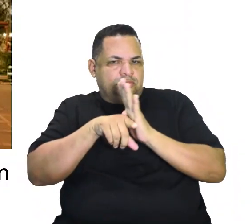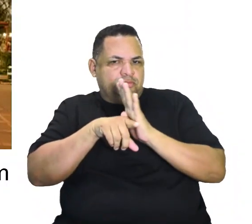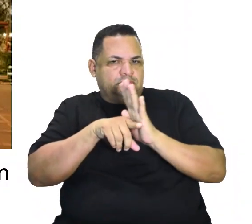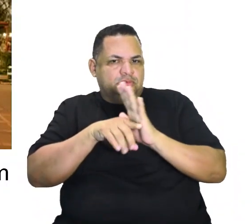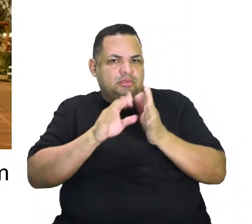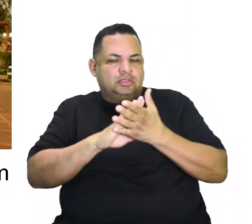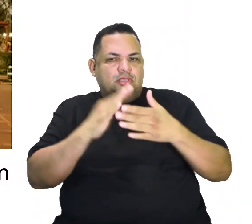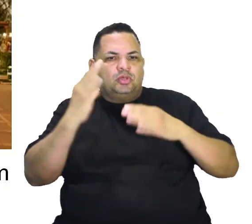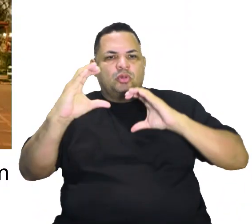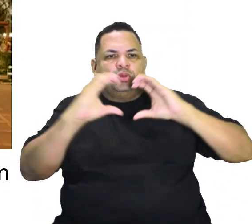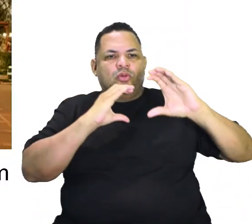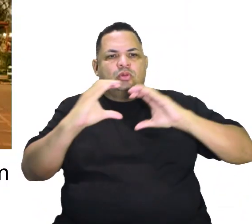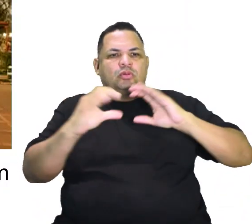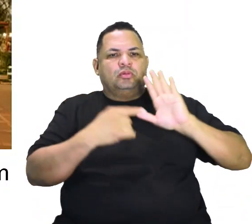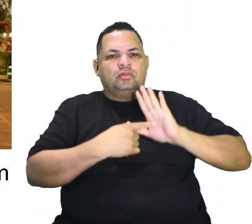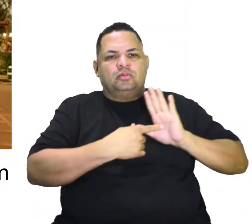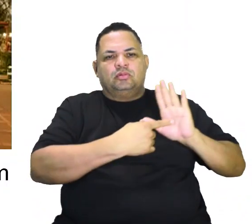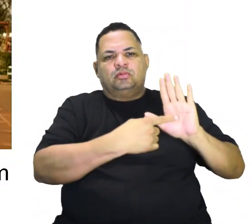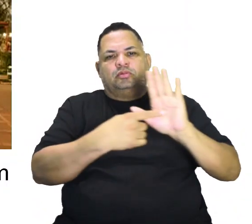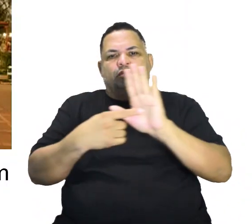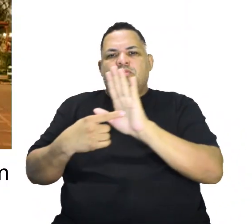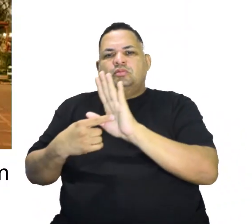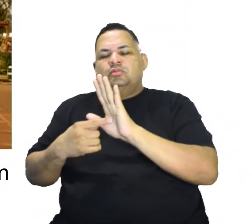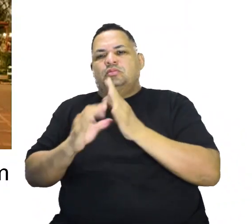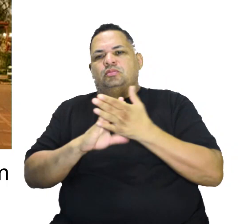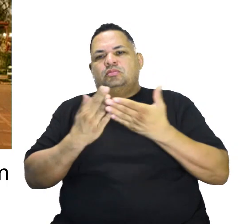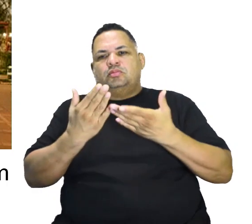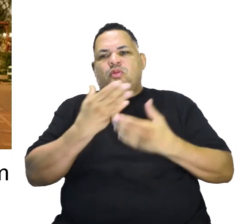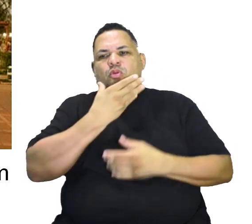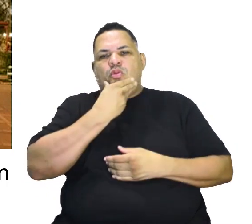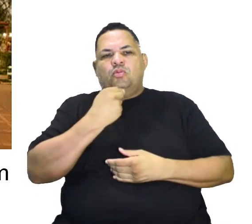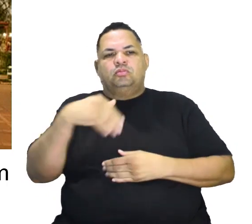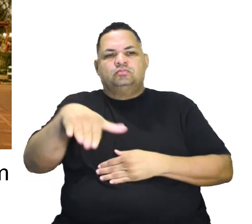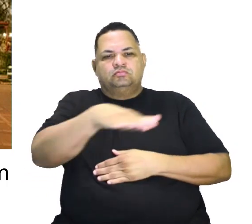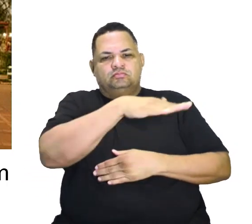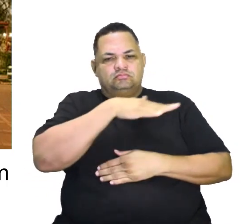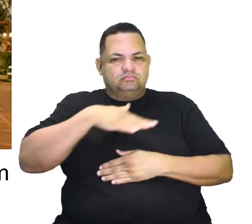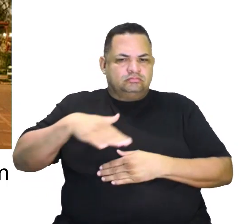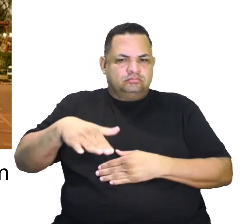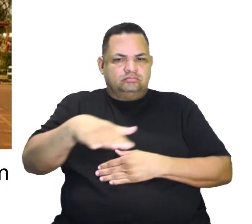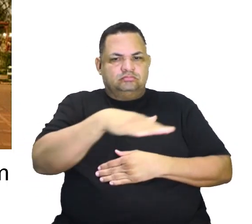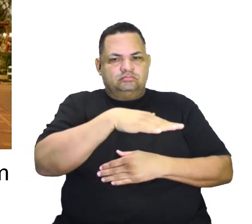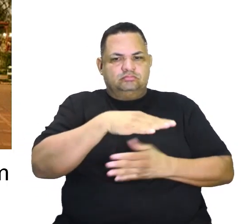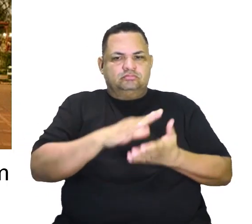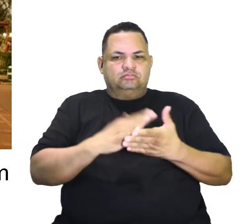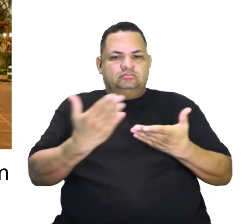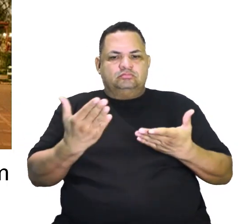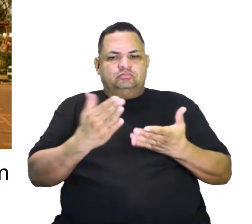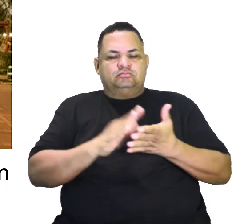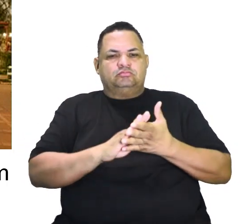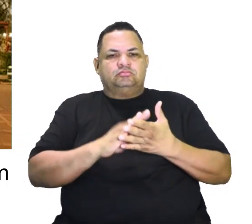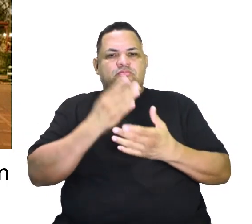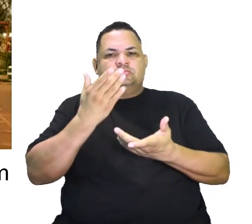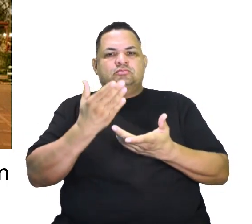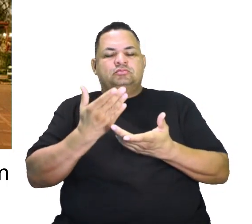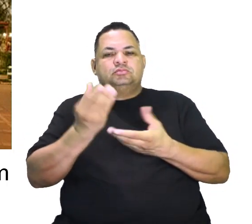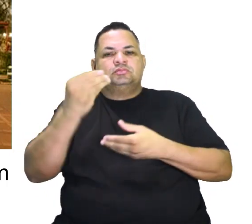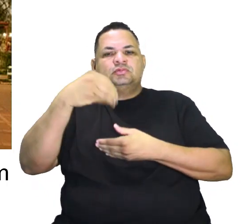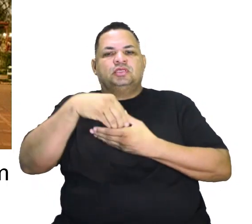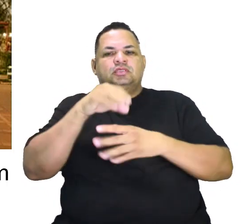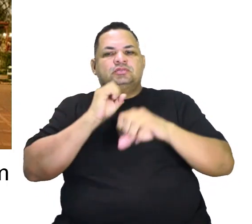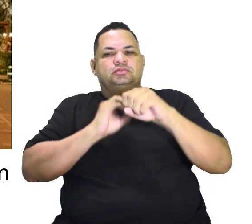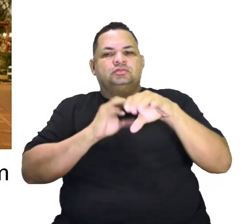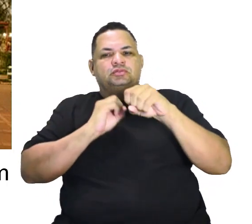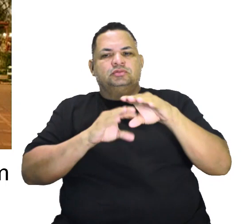também expõe testemunhos materiais do homem e do seu meio ambiente, tendo em vista o estudo,